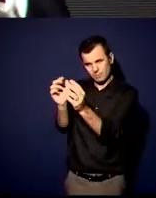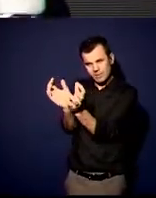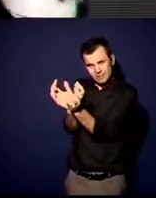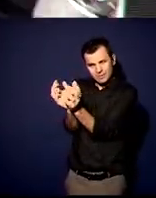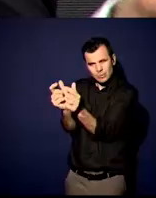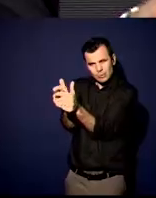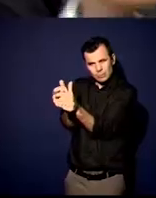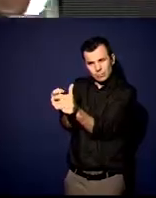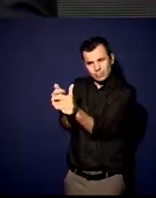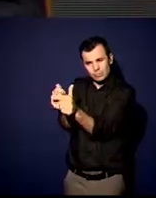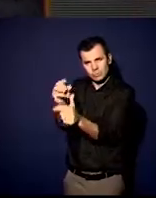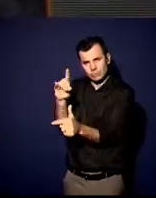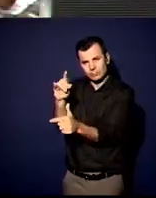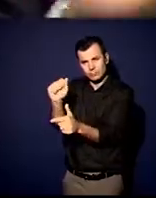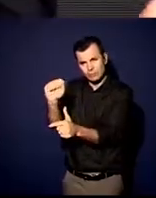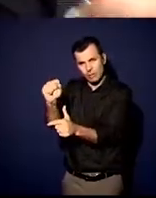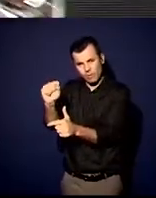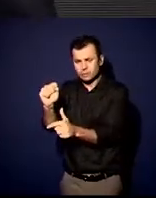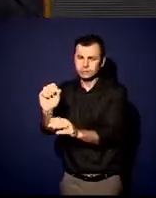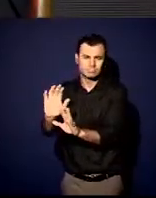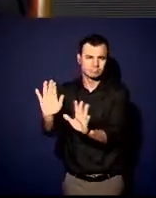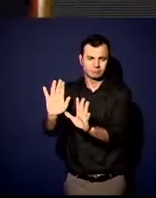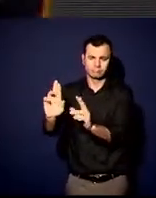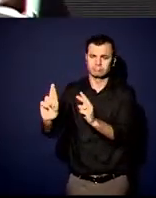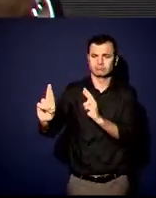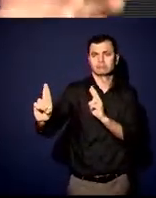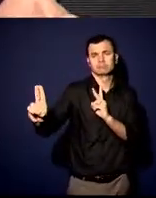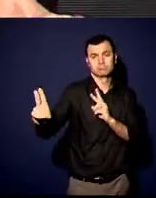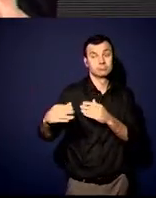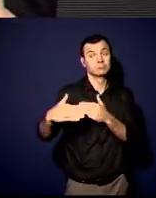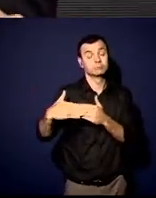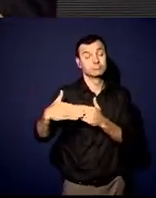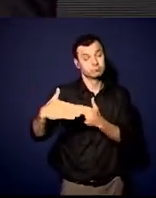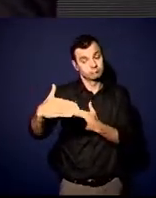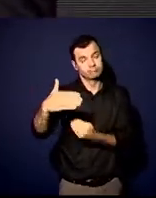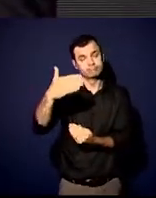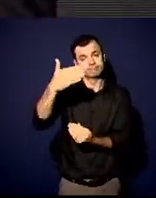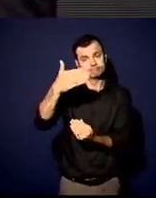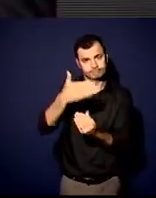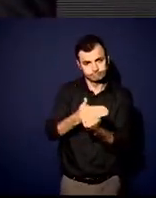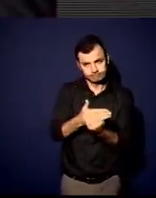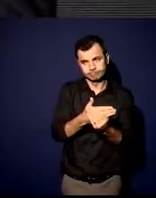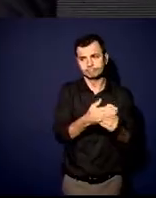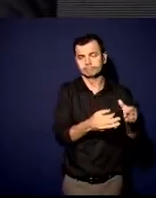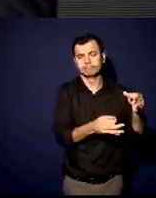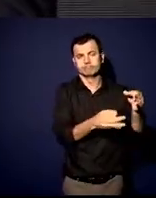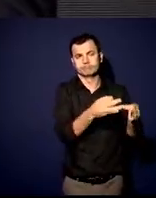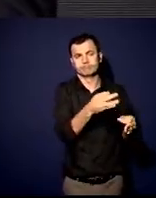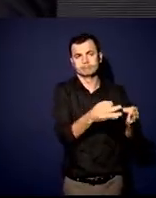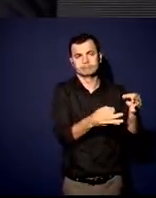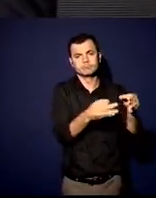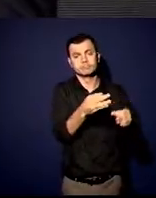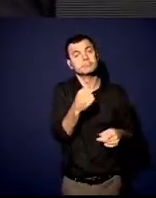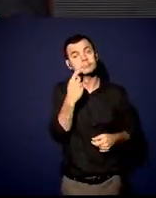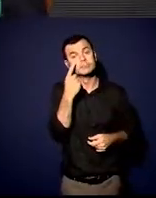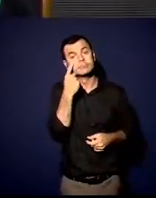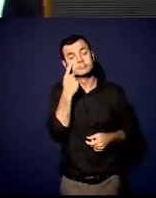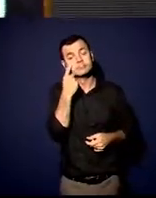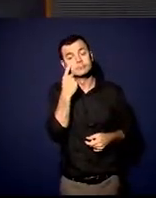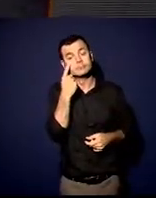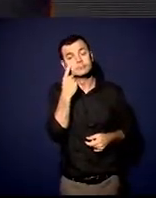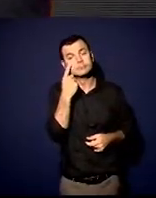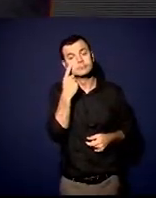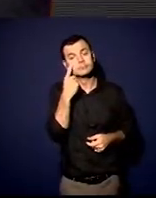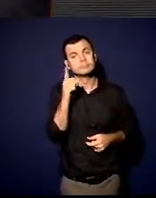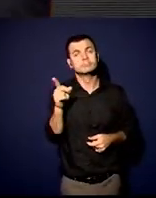aquilo guardados as dividas responsabilidades que serão apuradas no processo judicial não era